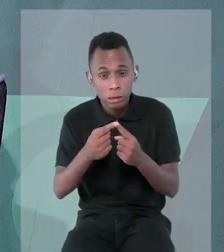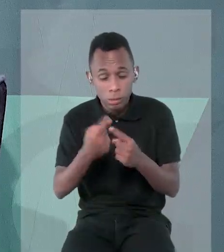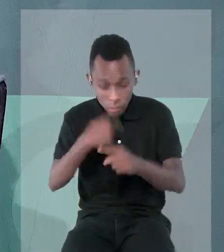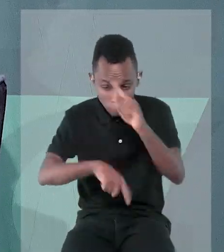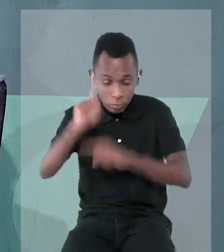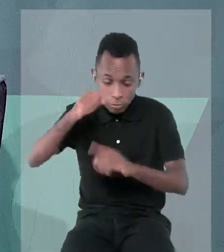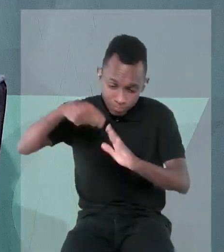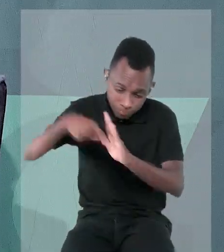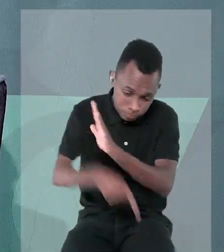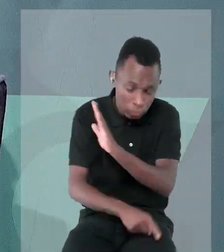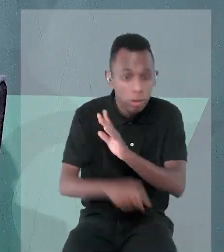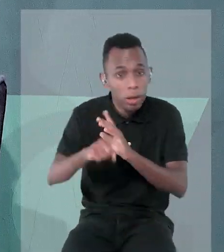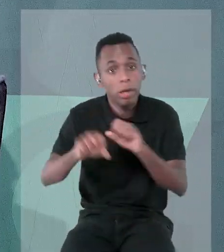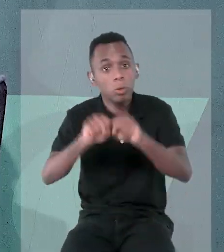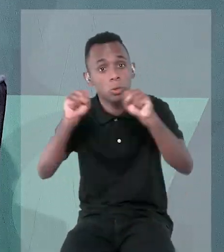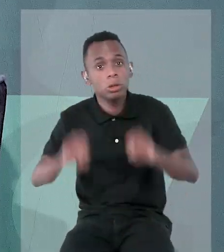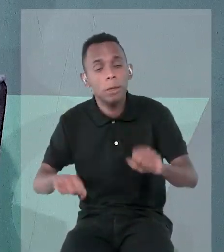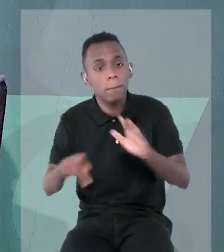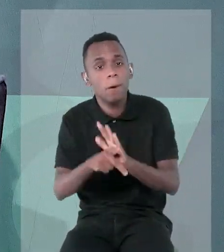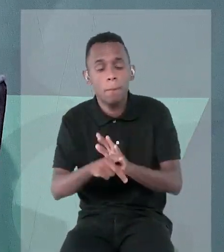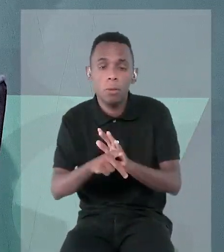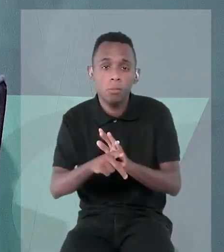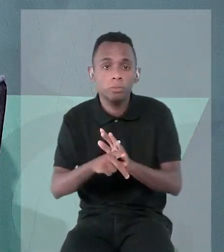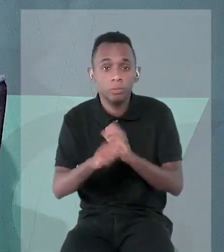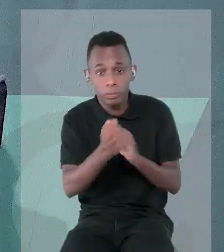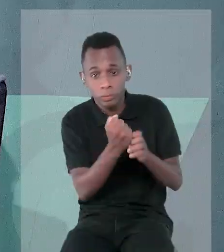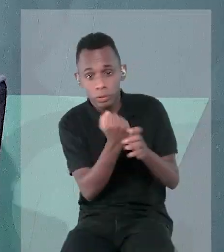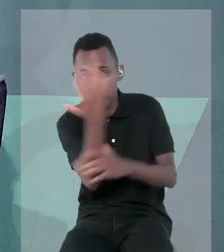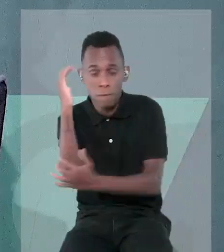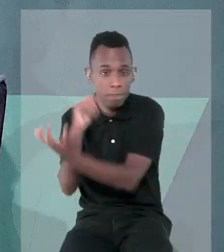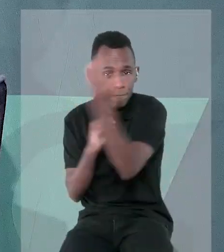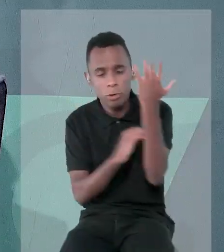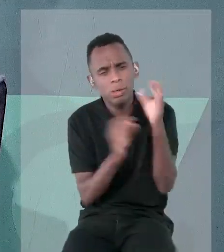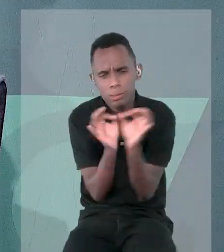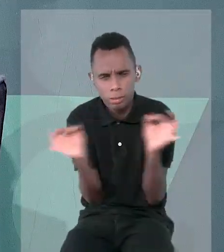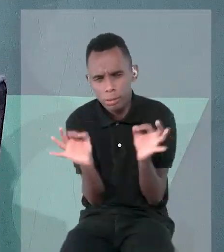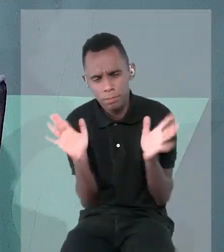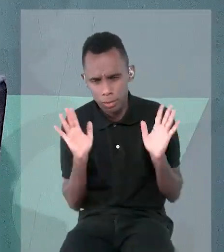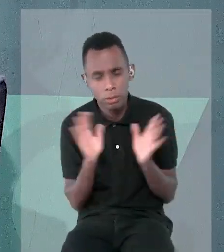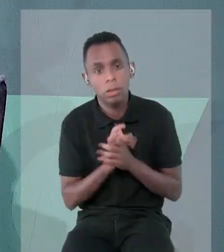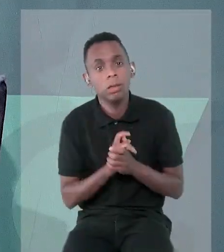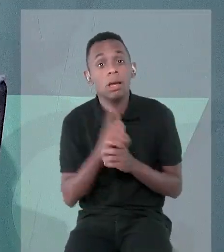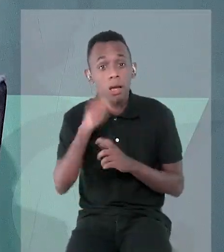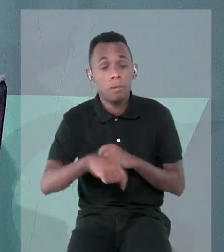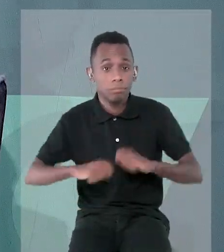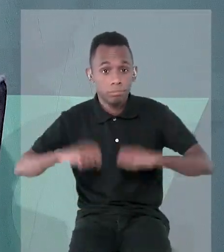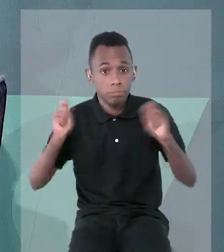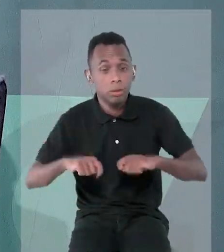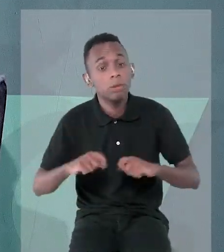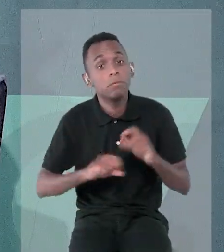ainda, propondo sistemas agroflorestais, simples para começar, sistemas agroflorestais que vão